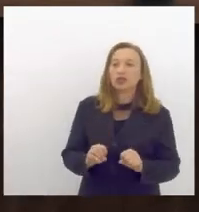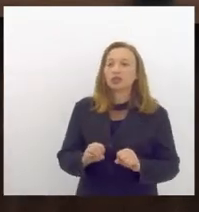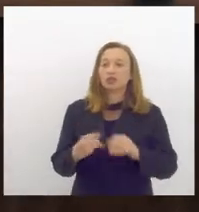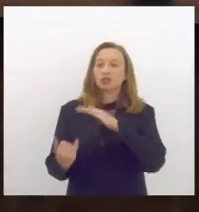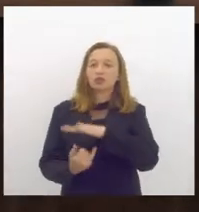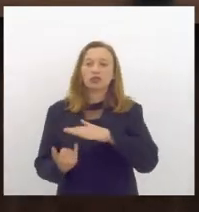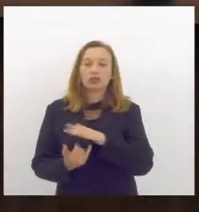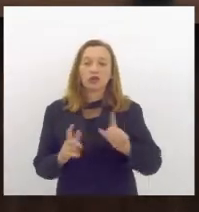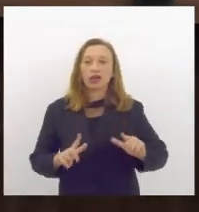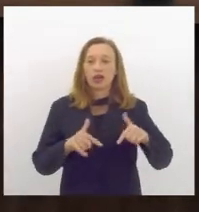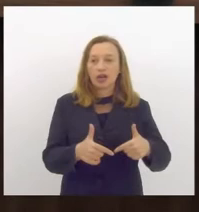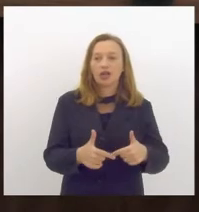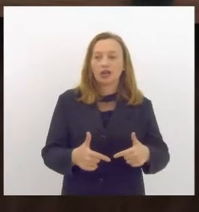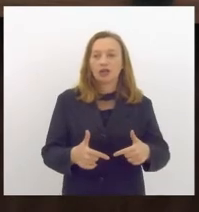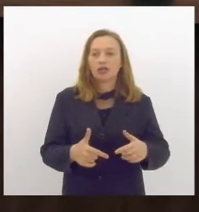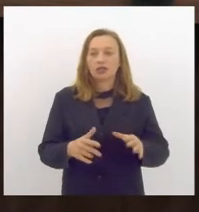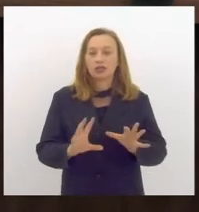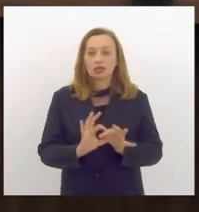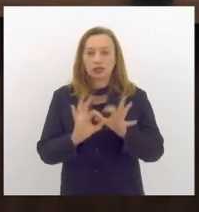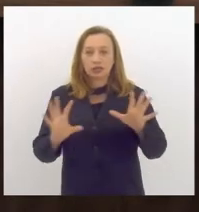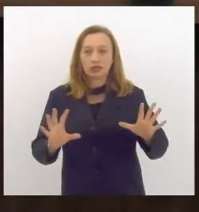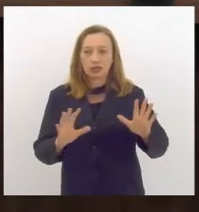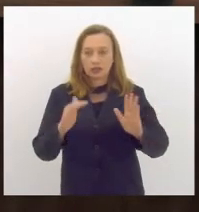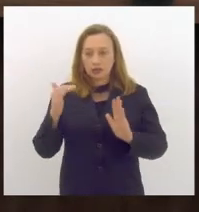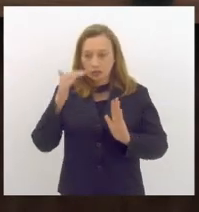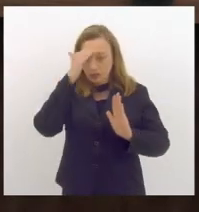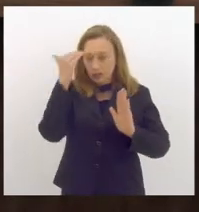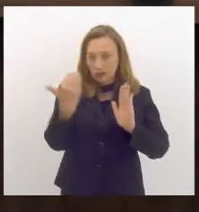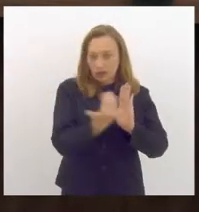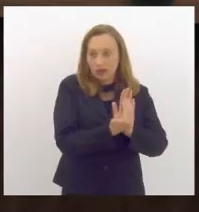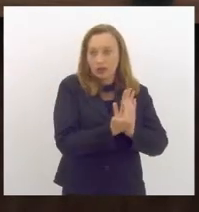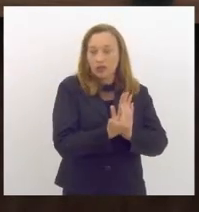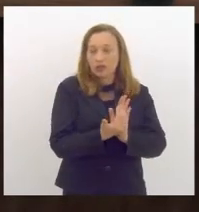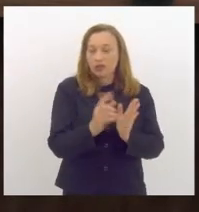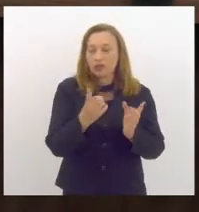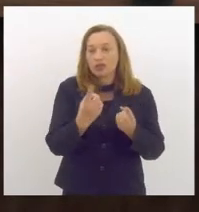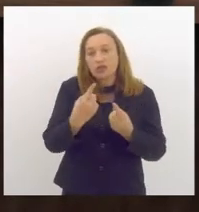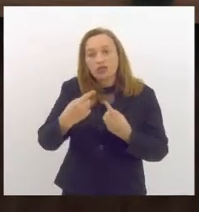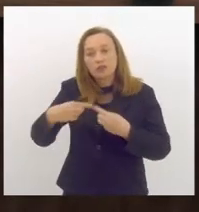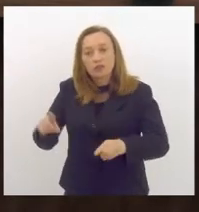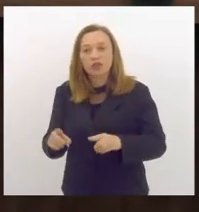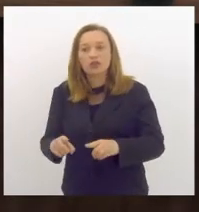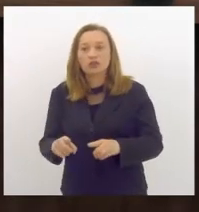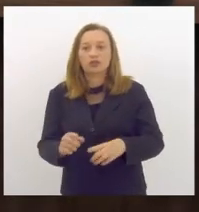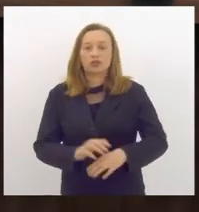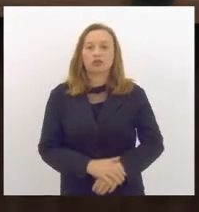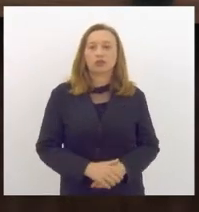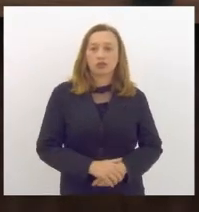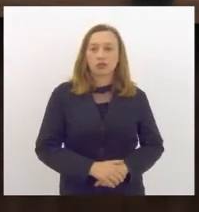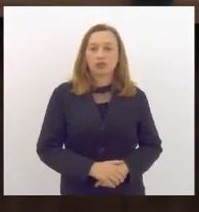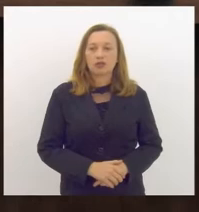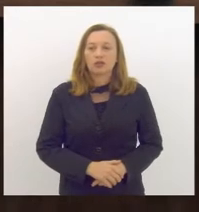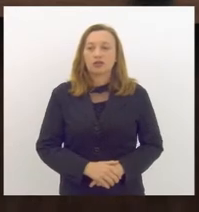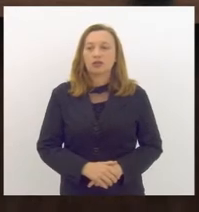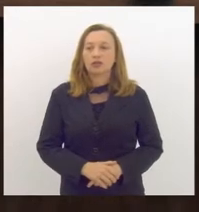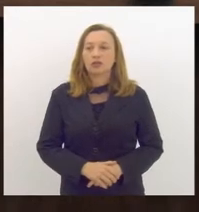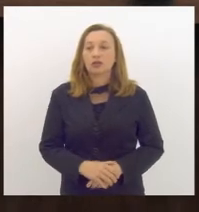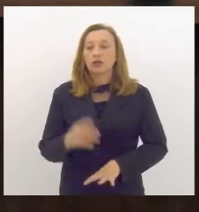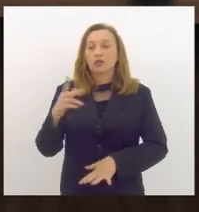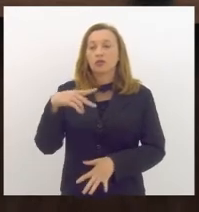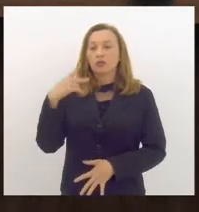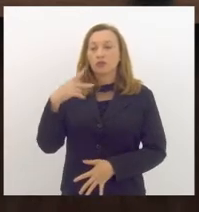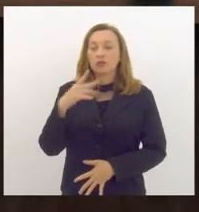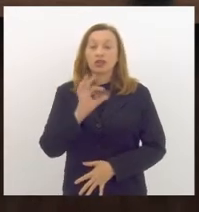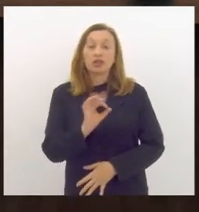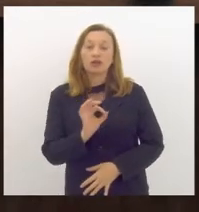o Estado Democrático de Direito, que não sejam atacadas, que não sejam inviabilizadas, inclusive politicamente,